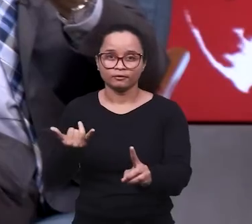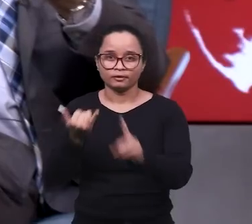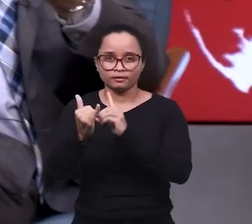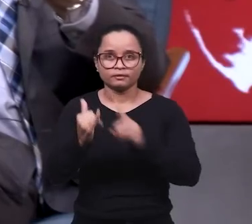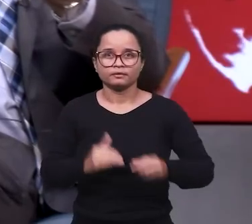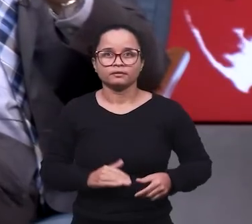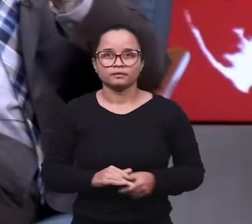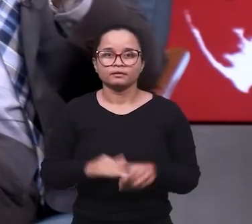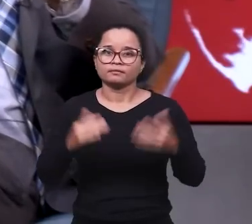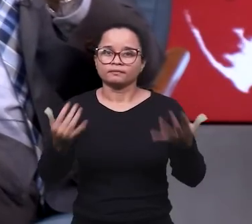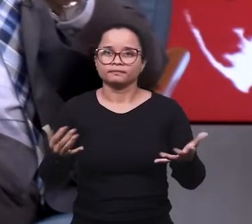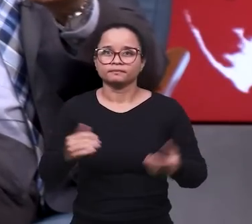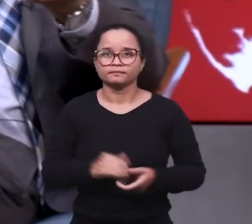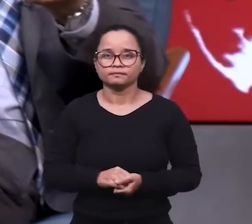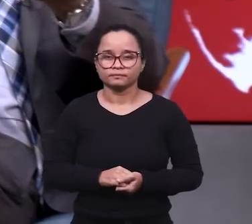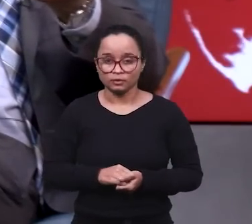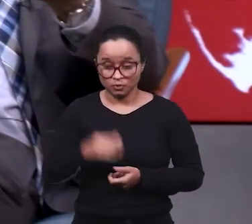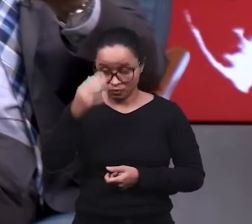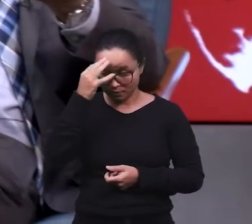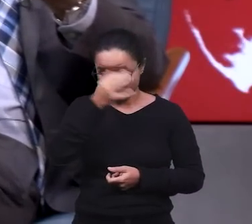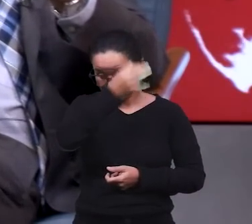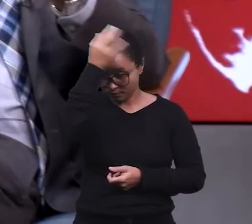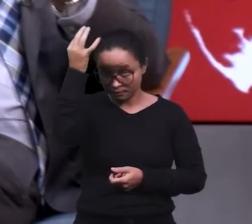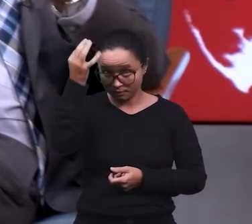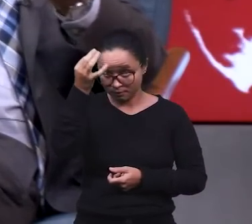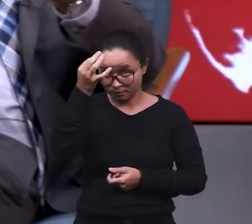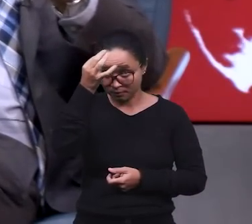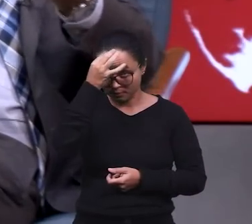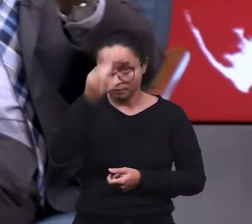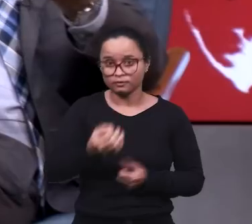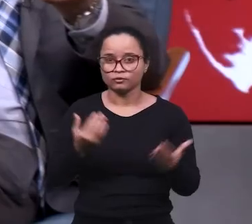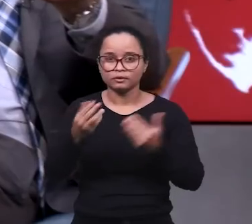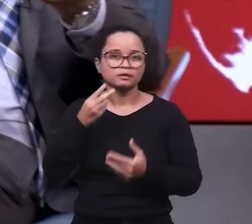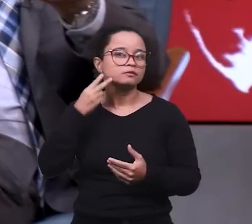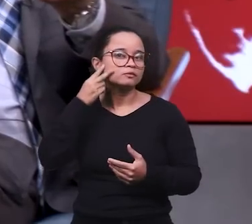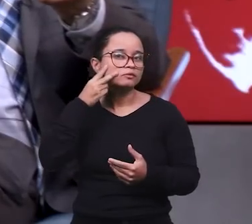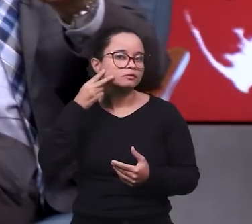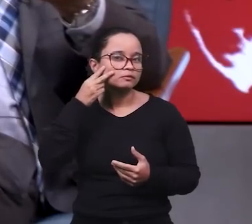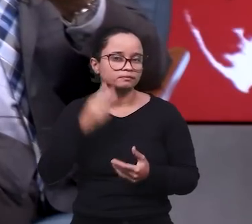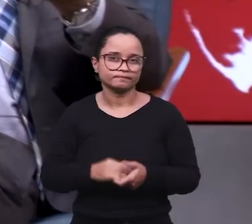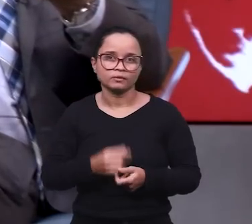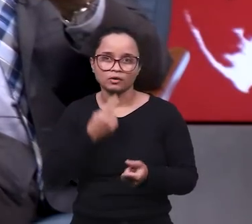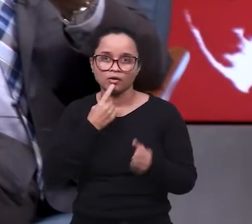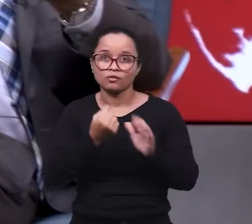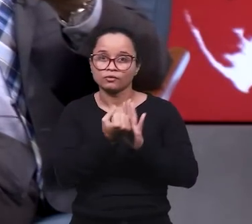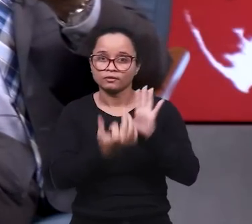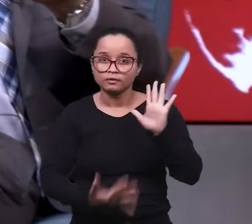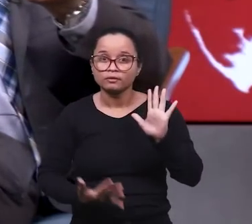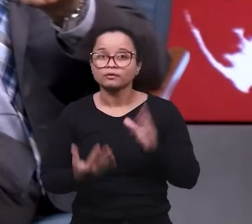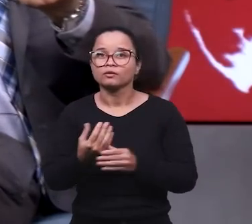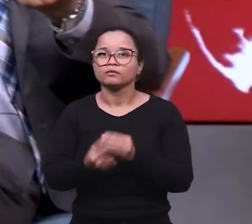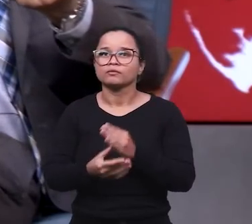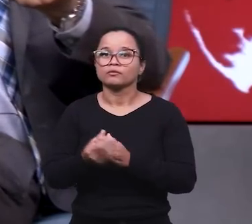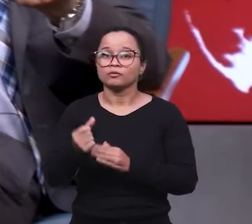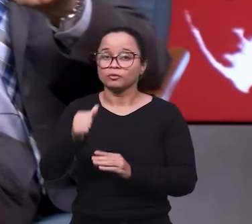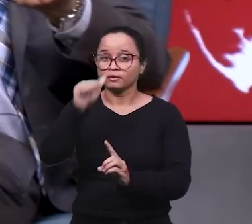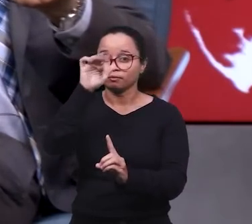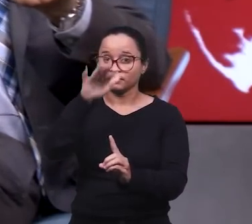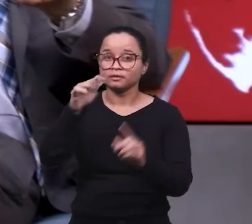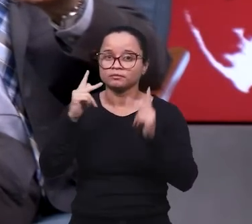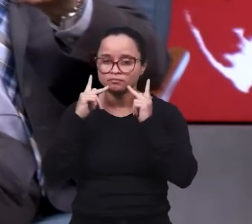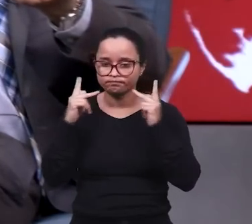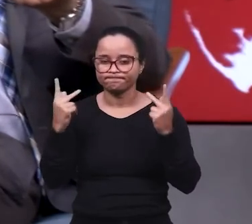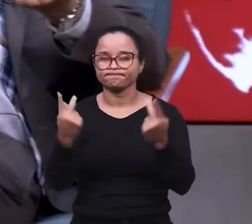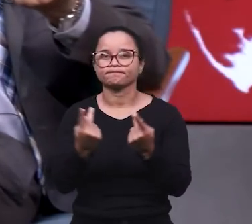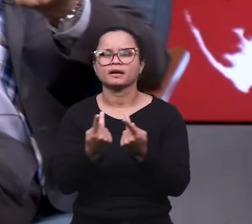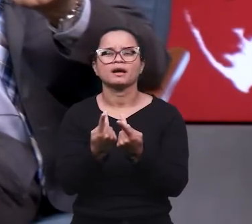por profecia, ou seja, Espírito, vinho, sangue, com a imposição de mãos do presbitério. O